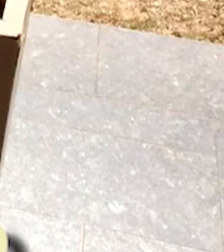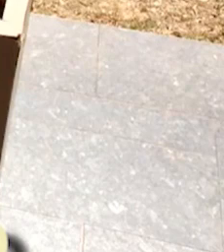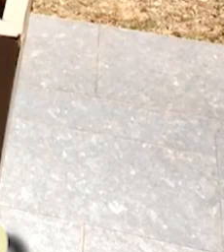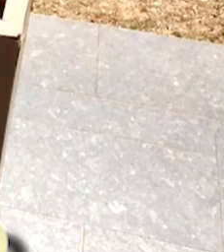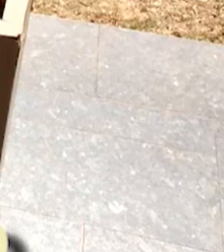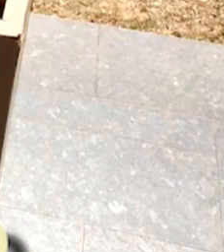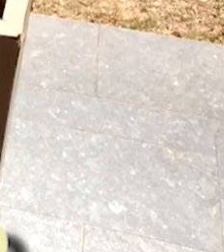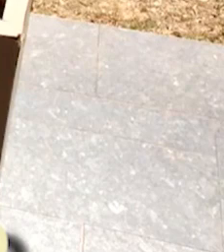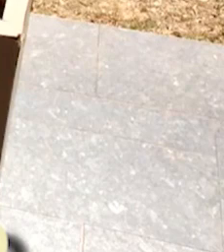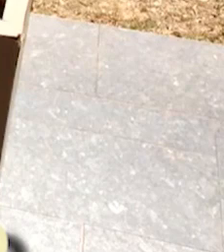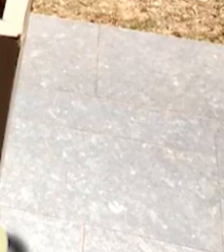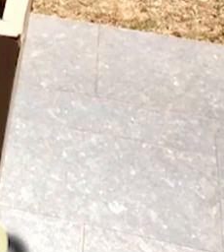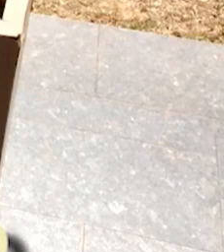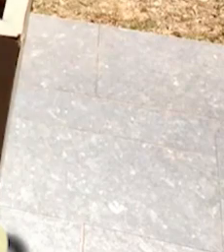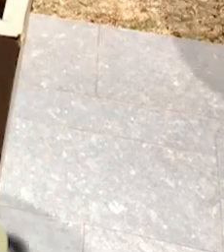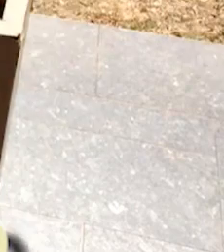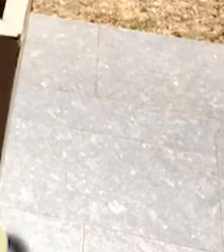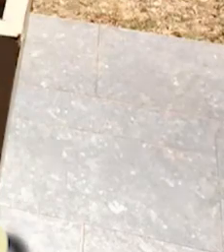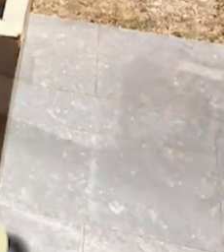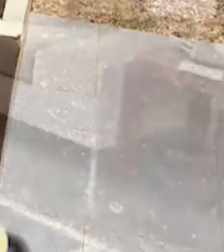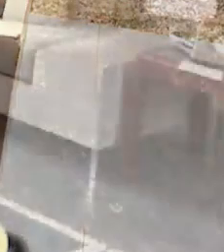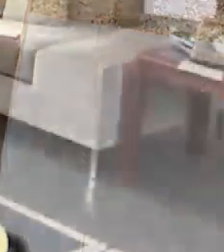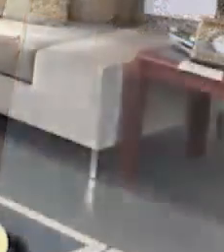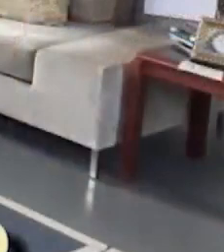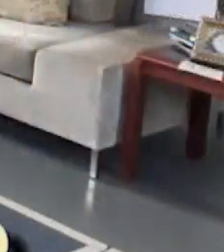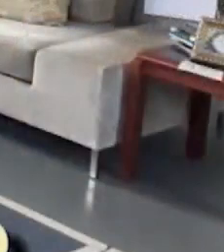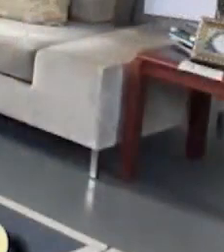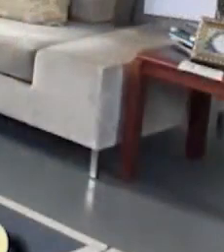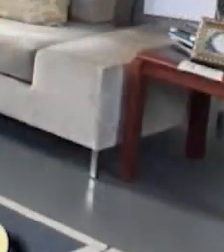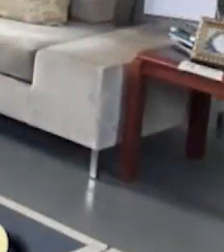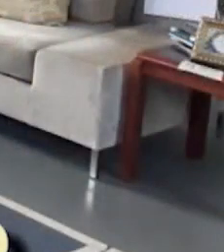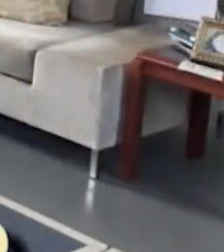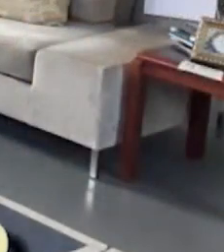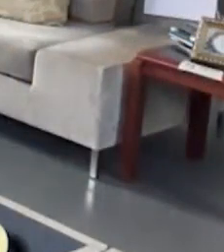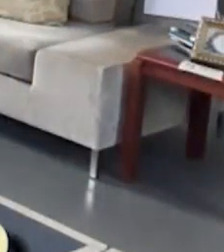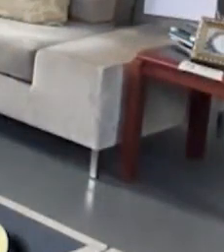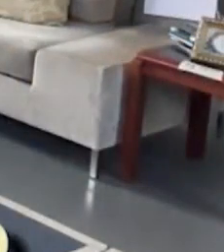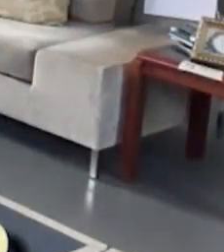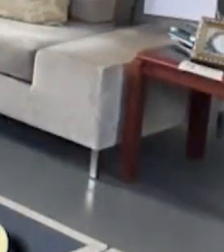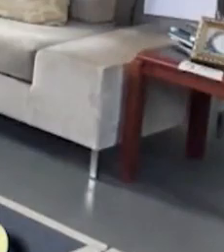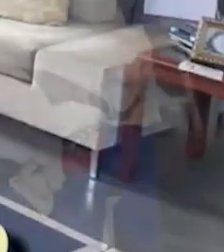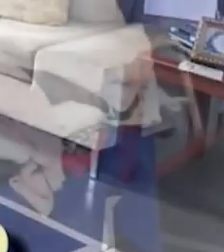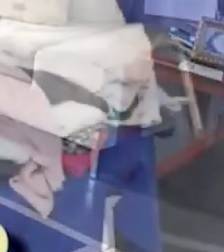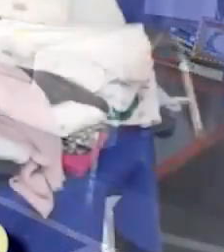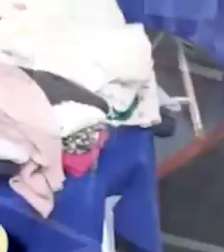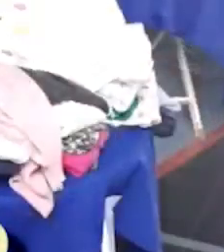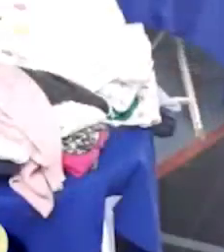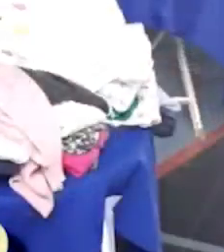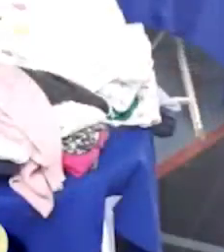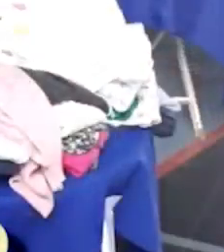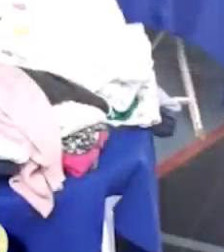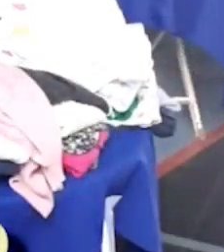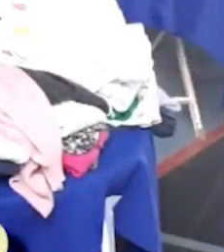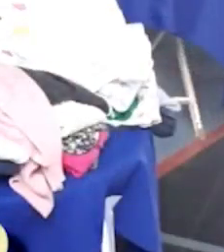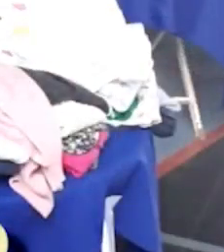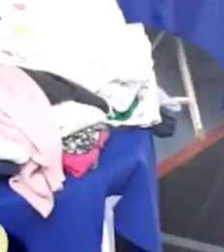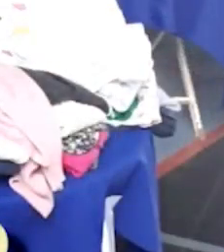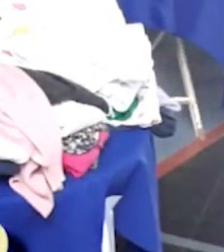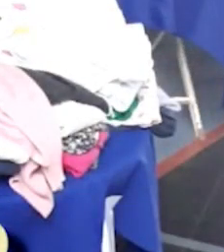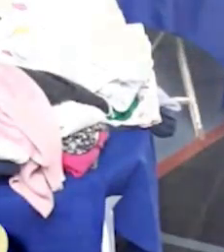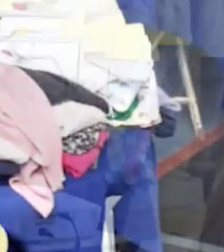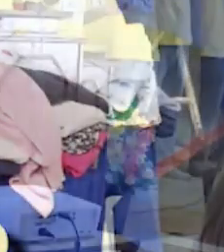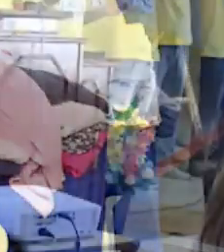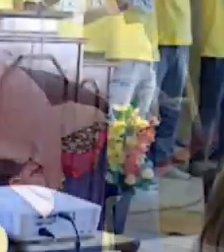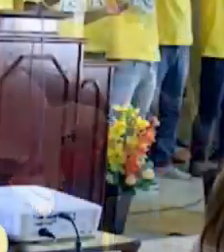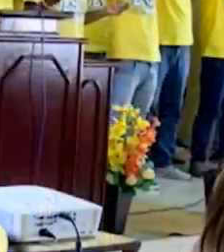coletoras com a identificação Bazar Missionário. Toda a arrecadação será destinada ao